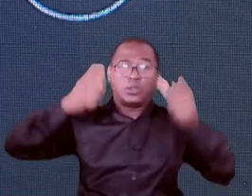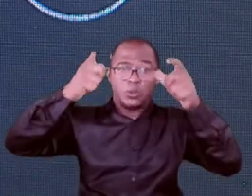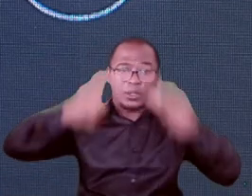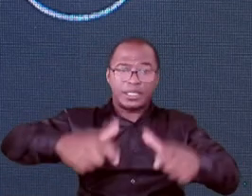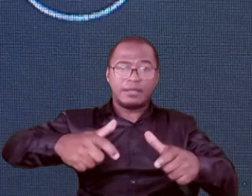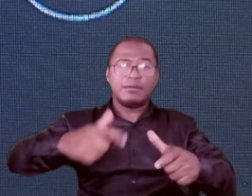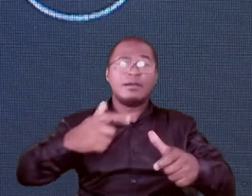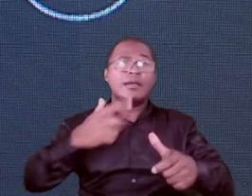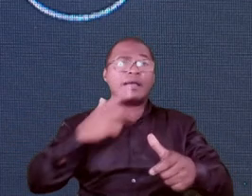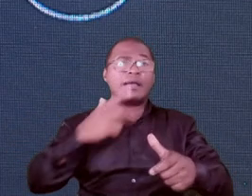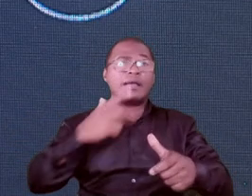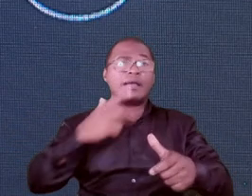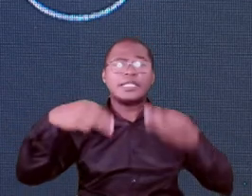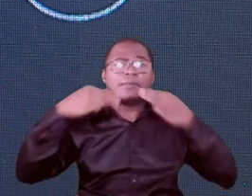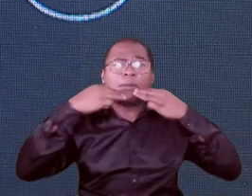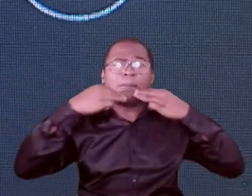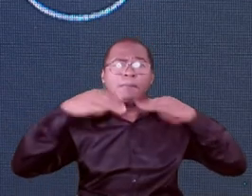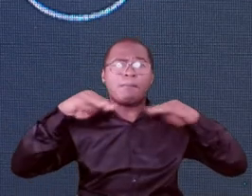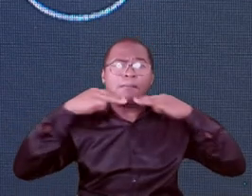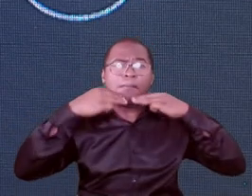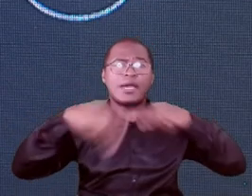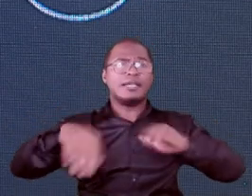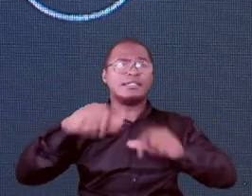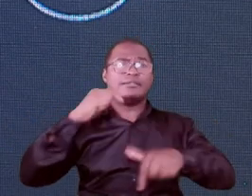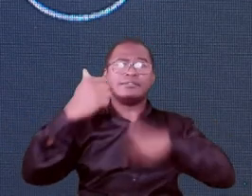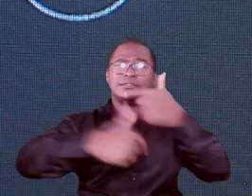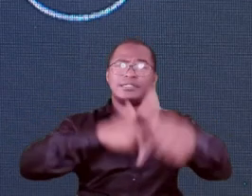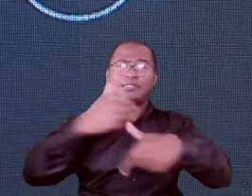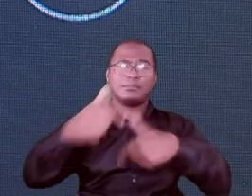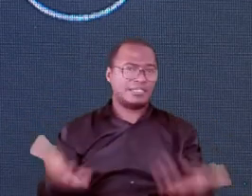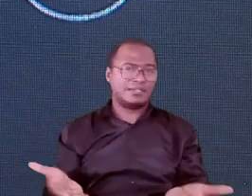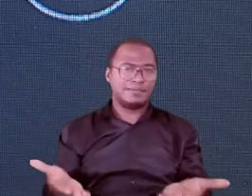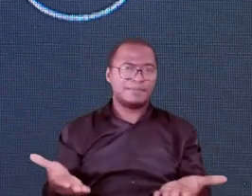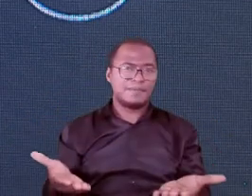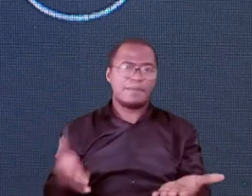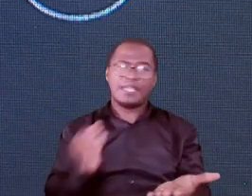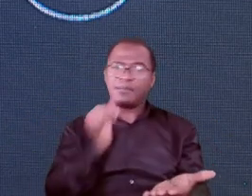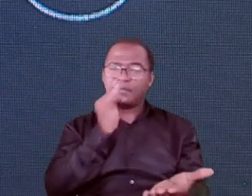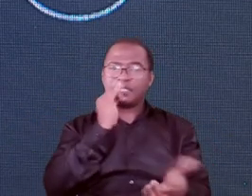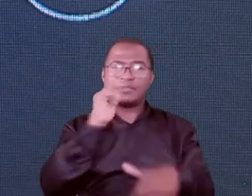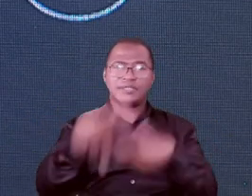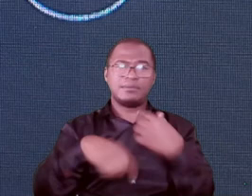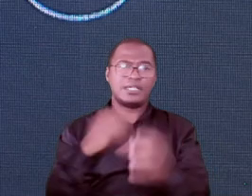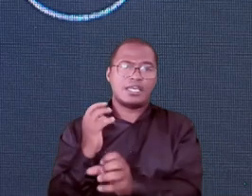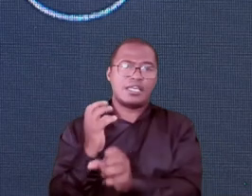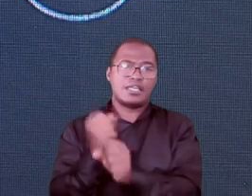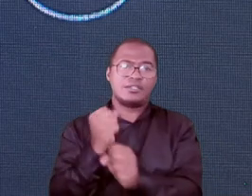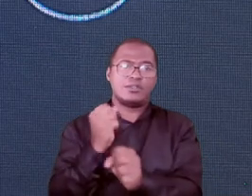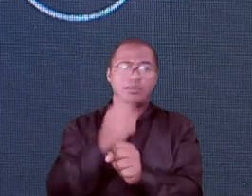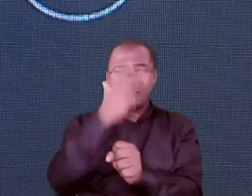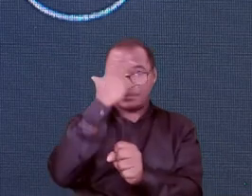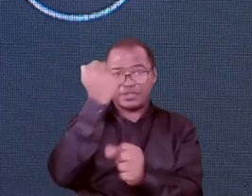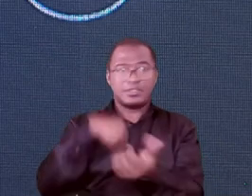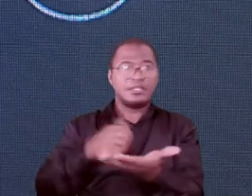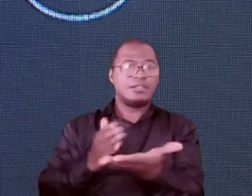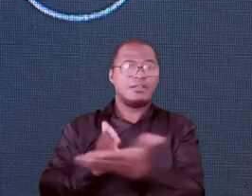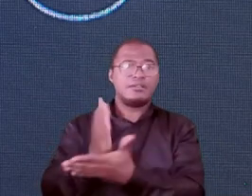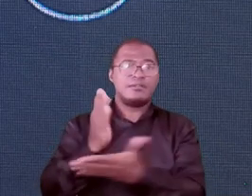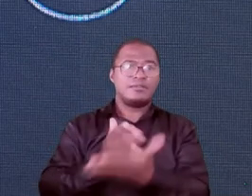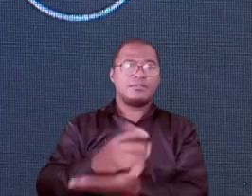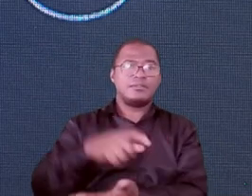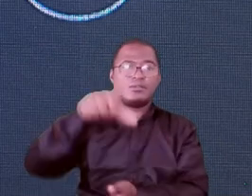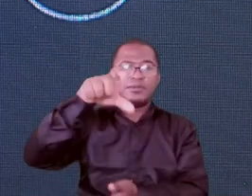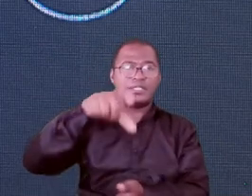ali que é se você pegar taxa de aprovação né Digamos que você está com uma taxa de aprovação de cartão no teu